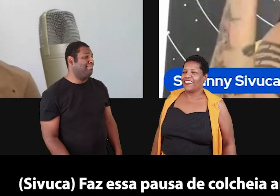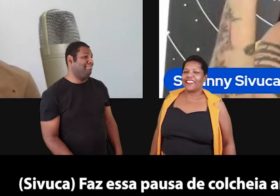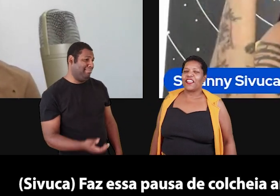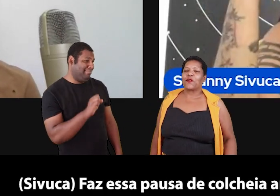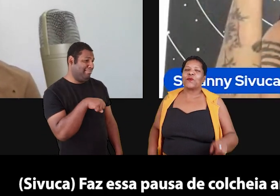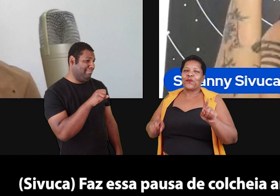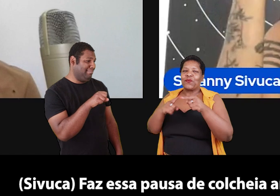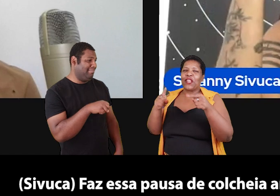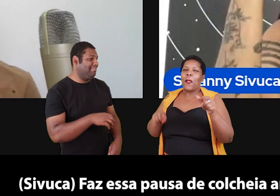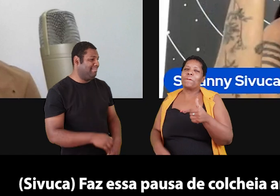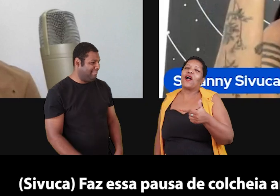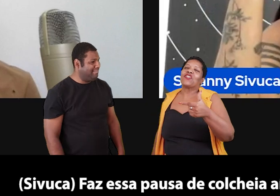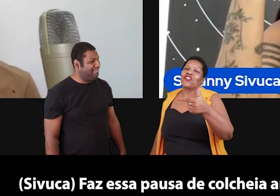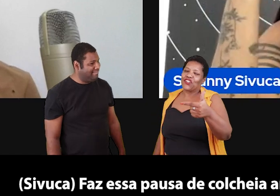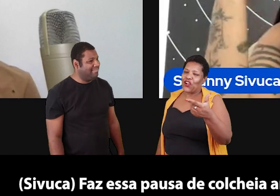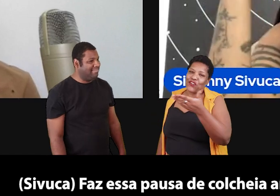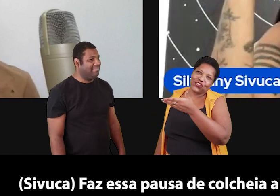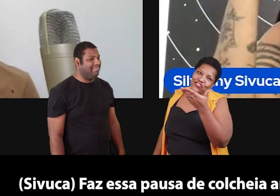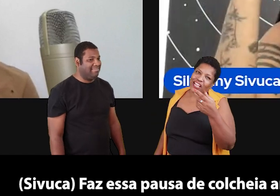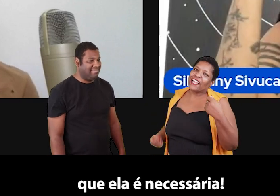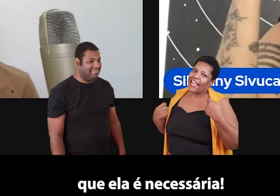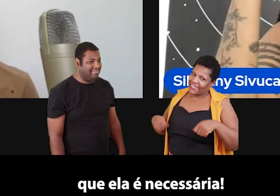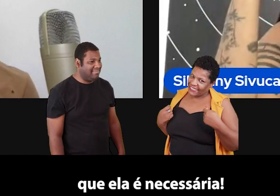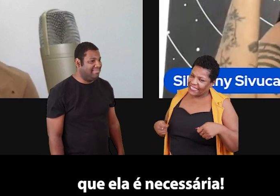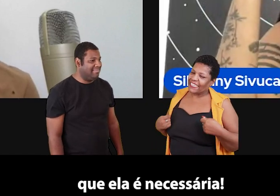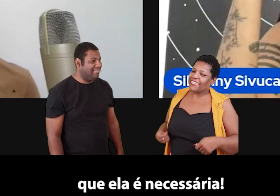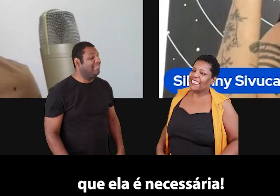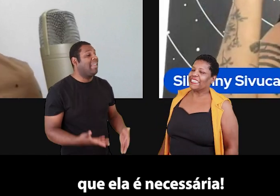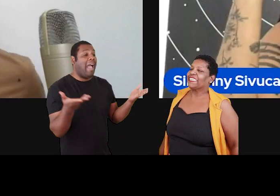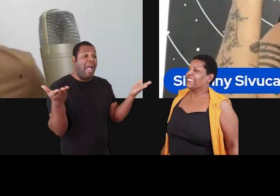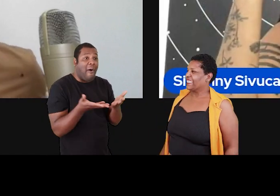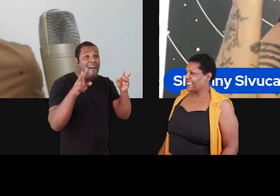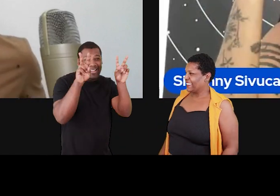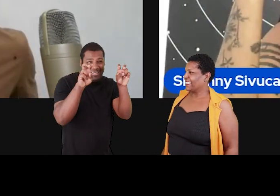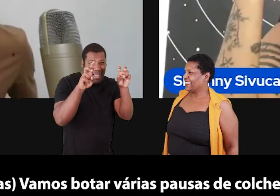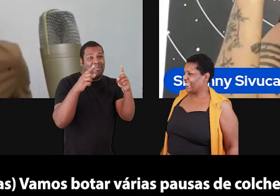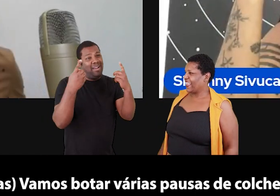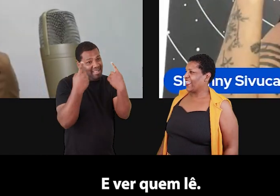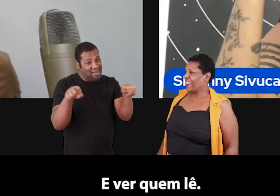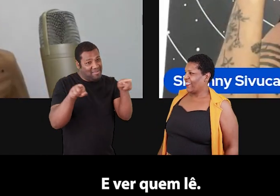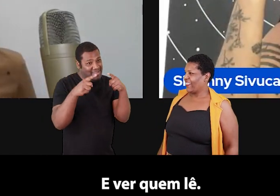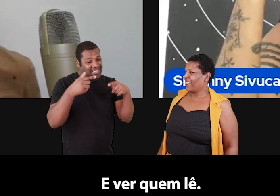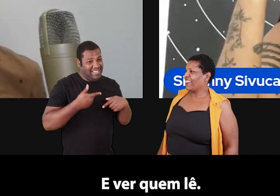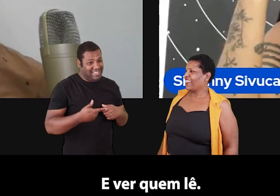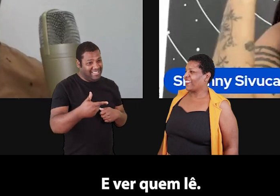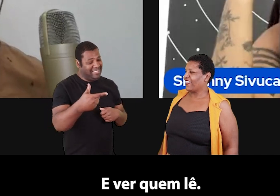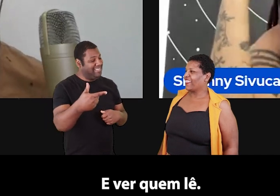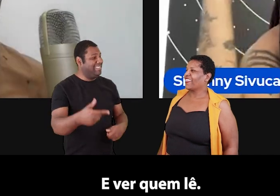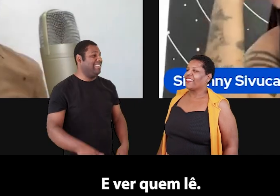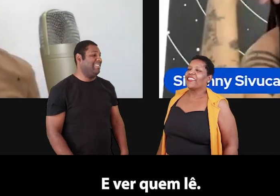pausa de colcheia aí, que ela é é, necessária. vamos botar várias pausas de coxinha aqui. Vamos ver quem lê.